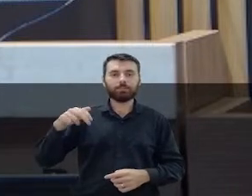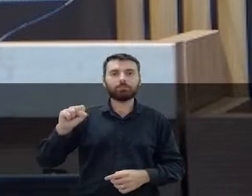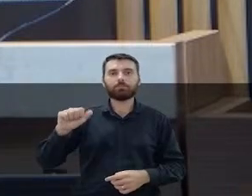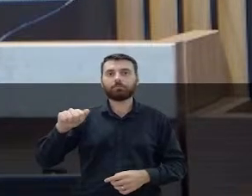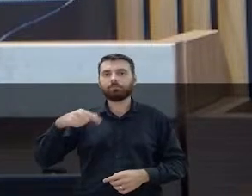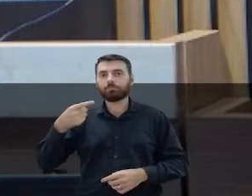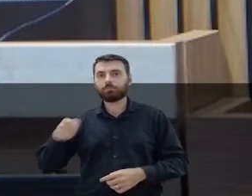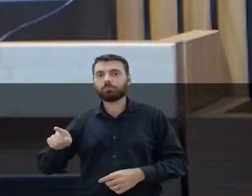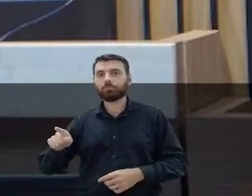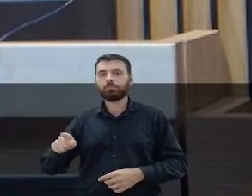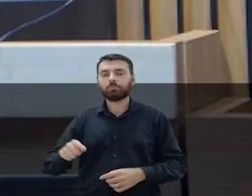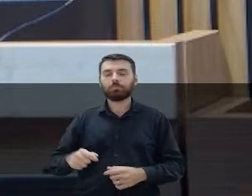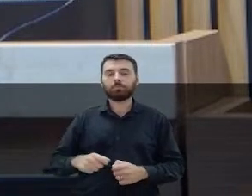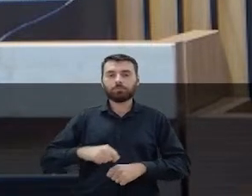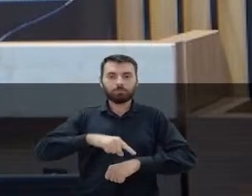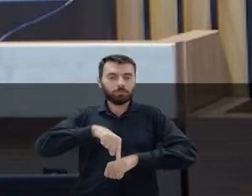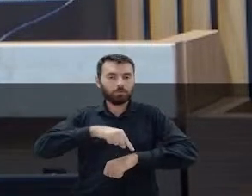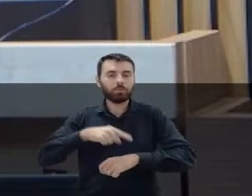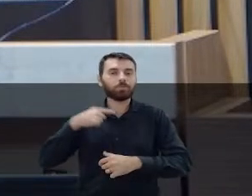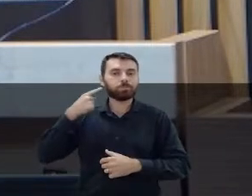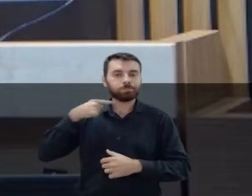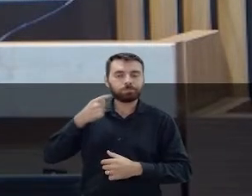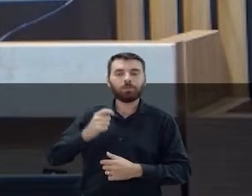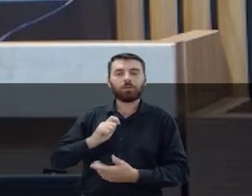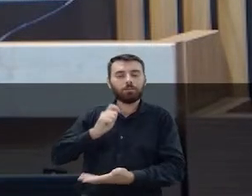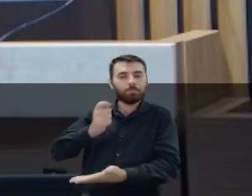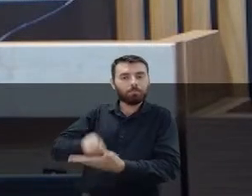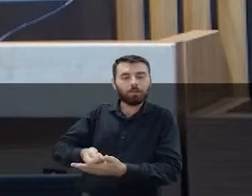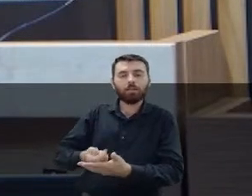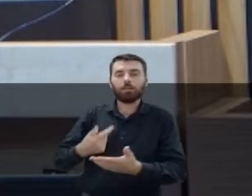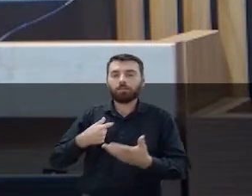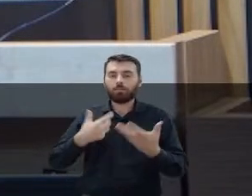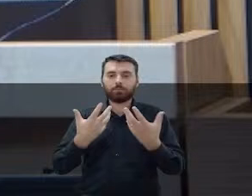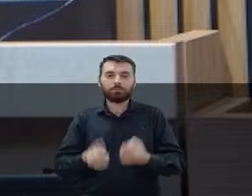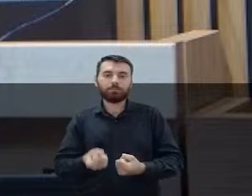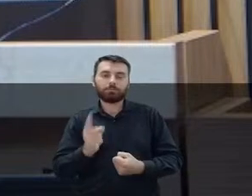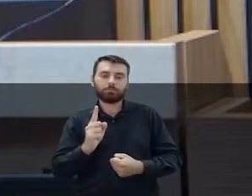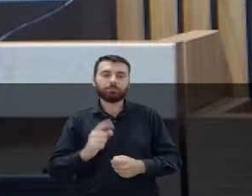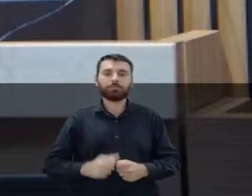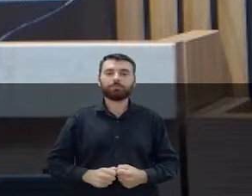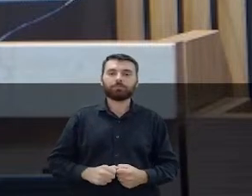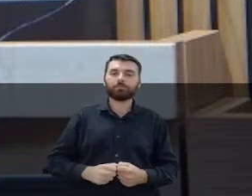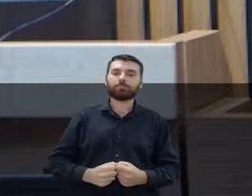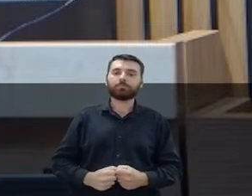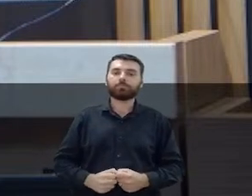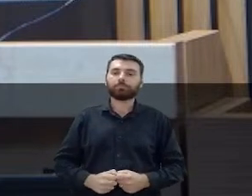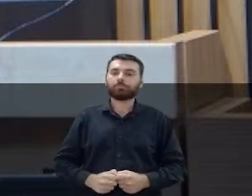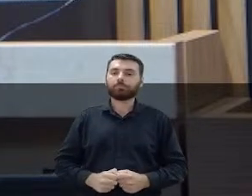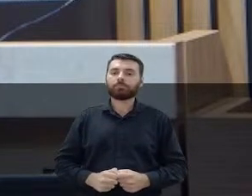Honorários advocatícios sucumbenciais, eu nego provimento. E